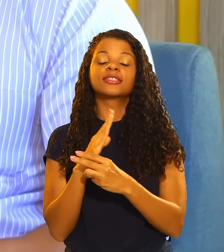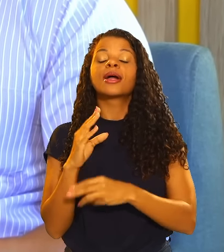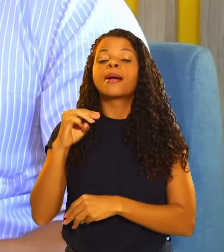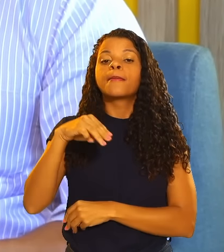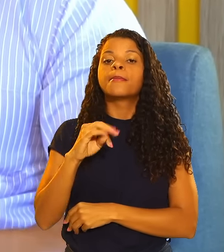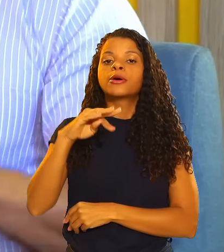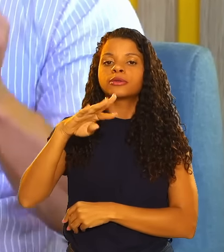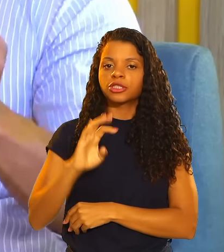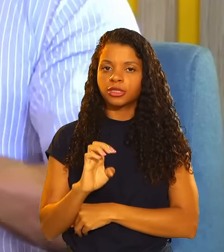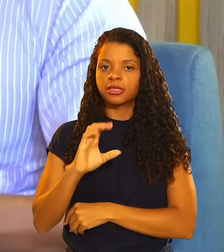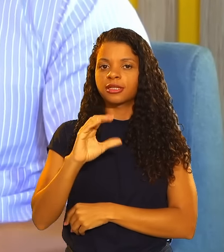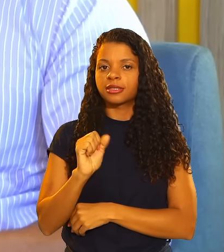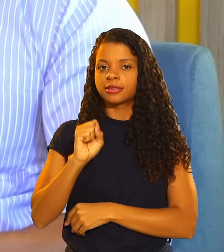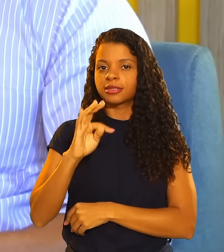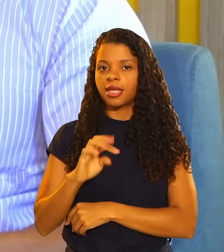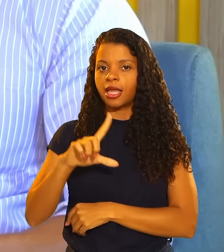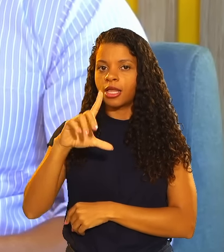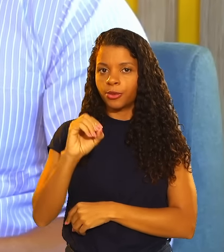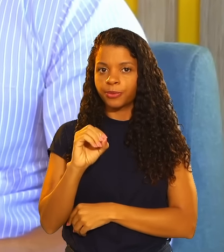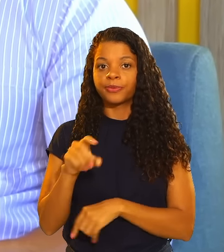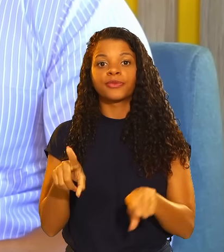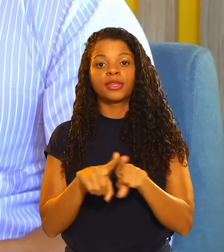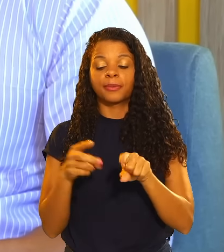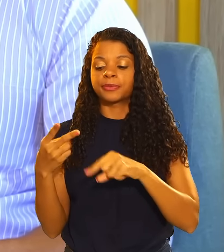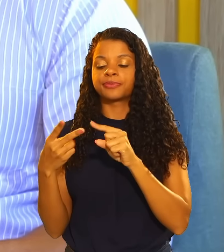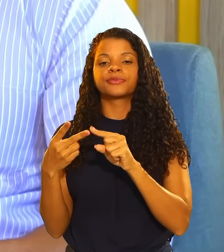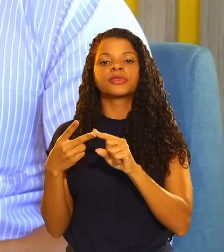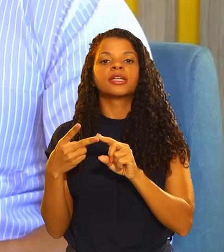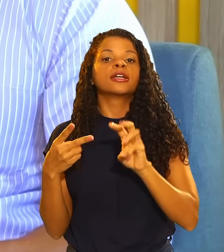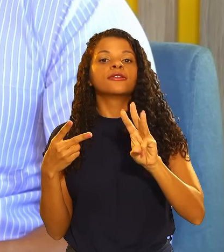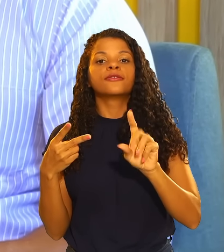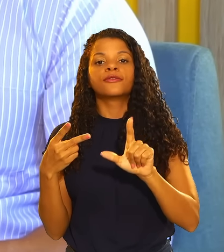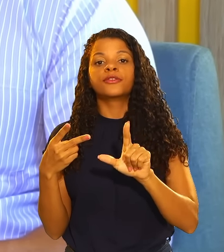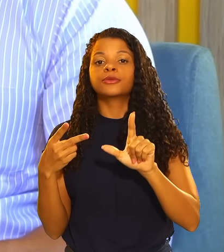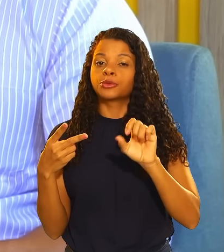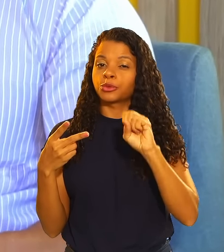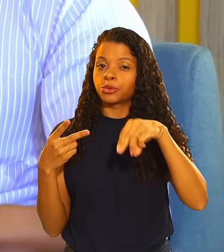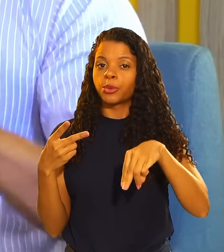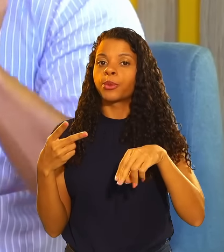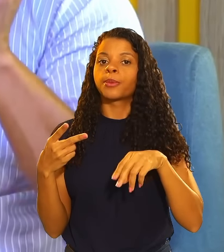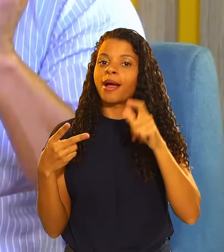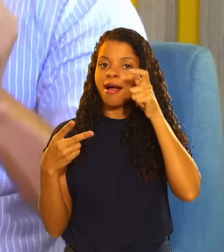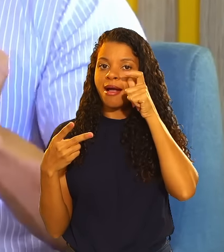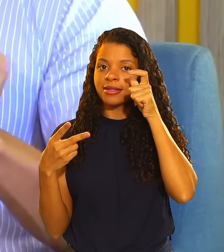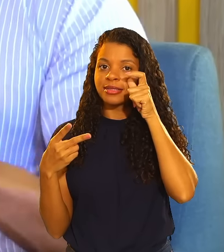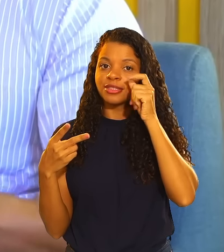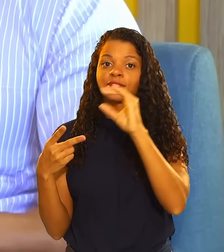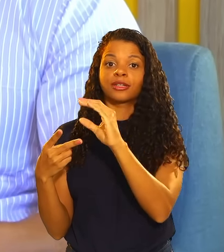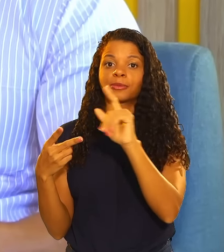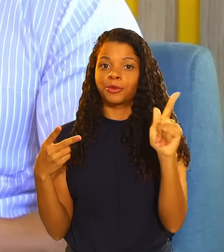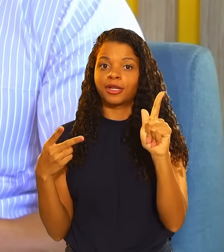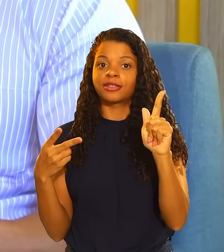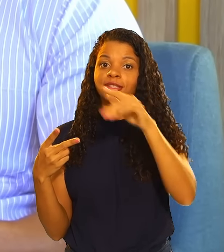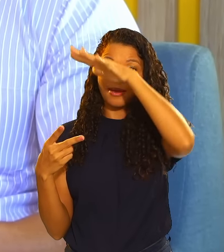Monte Castelo. Um forte abraço aí, João Santiago. Um abraço também especial para o Wilson Rezende, que assiste de Campo Grande,